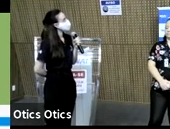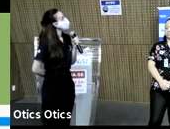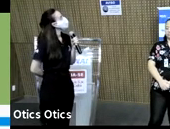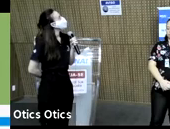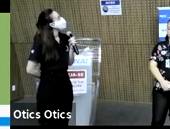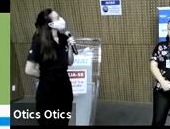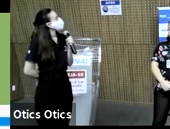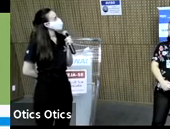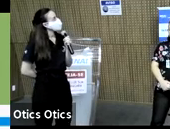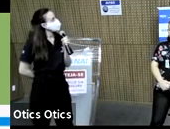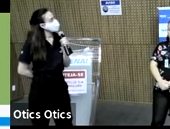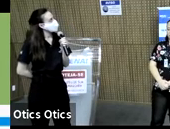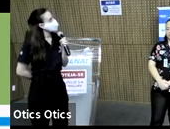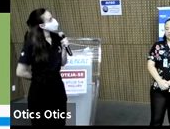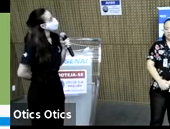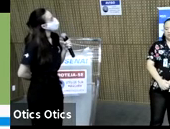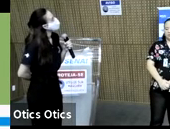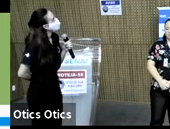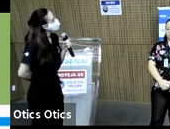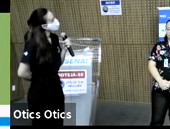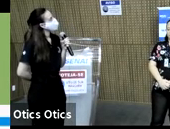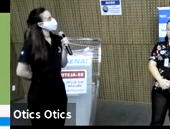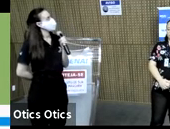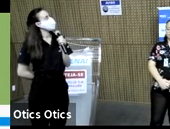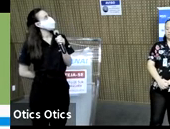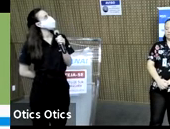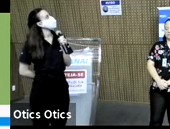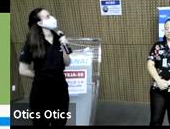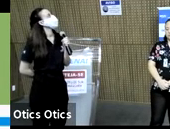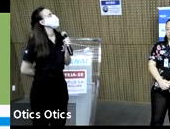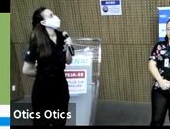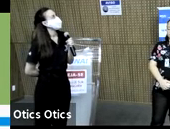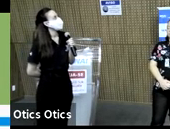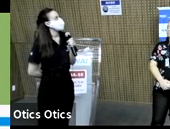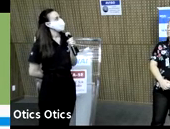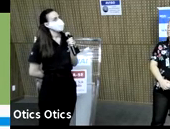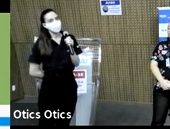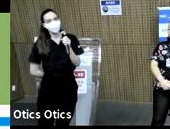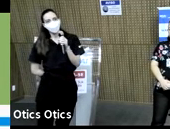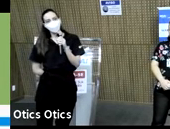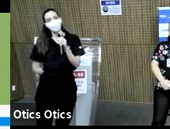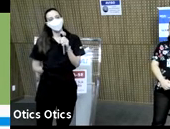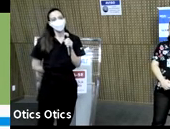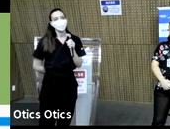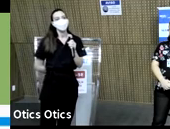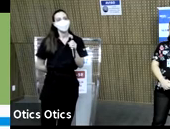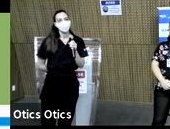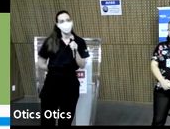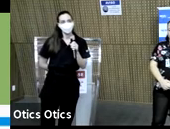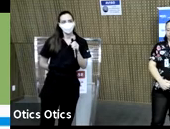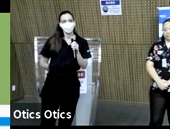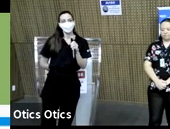indicador. Em relação à consulta médica, ela tem uma porcentagem um pouco baixa, porque nós temos a equipe do NASF com